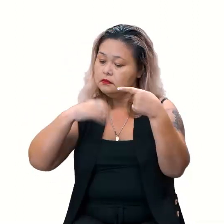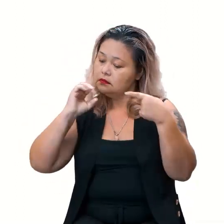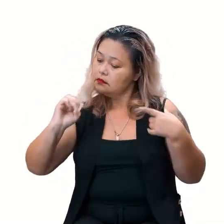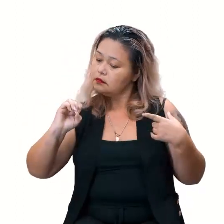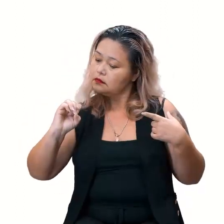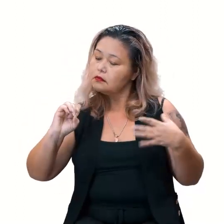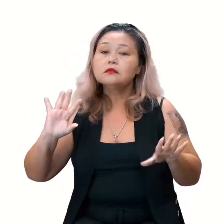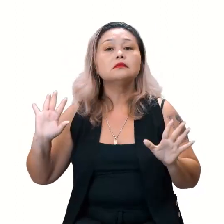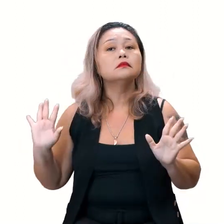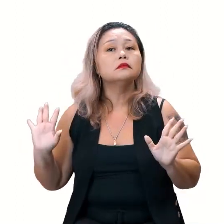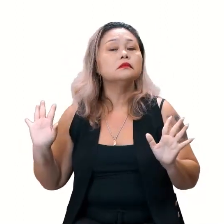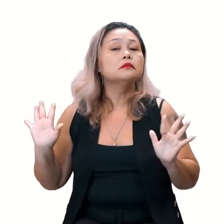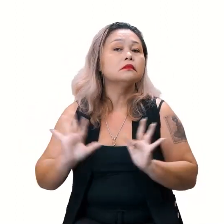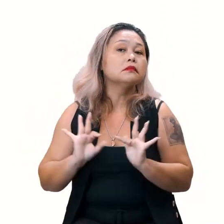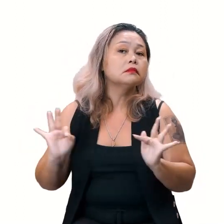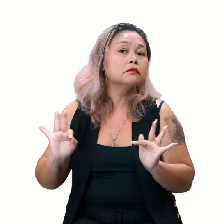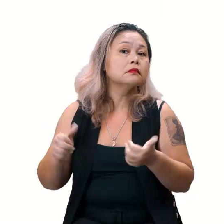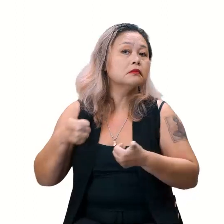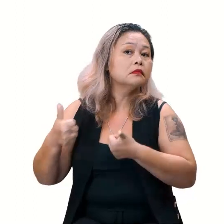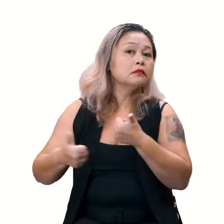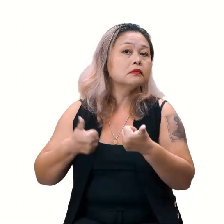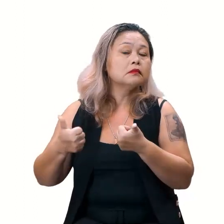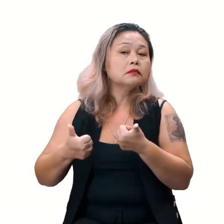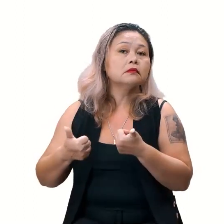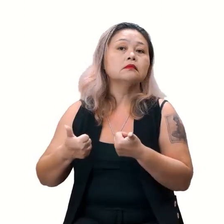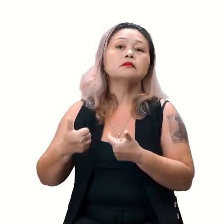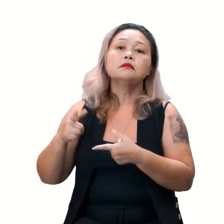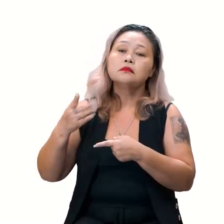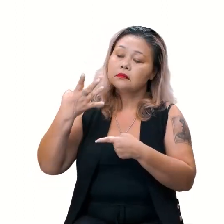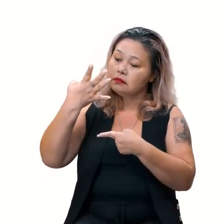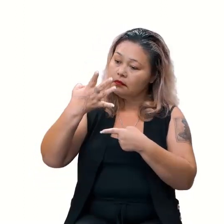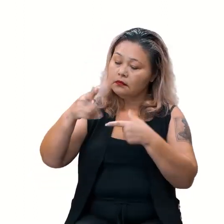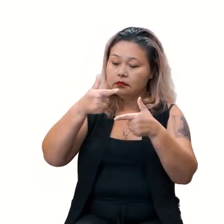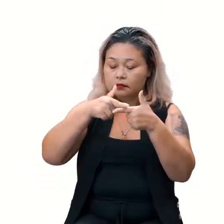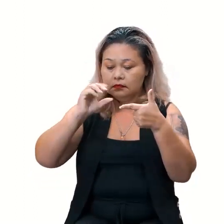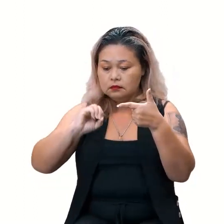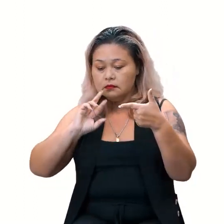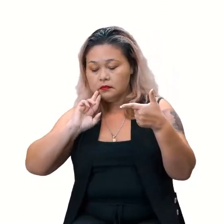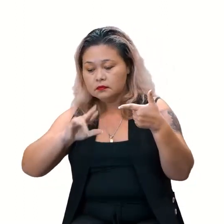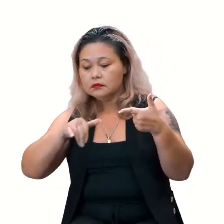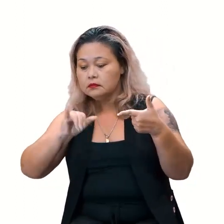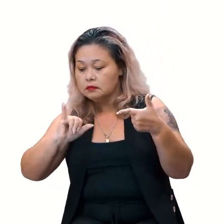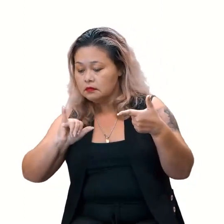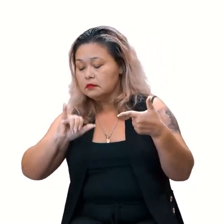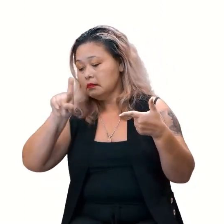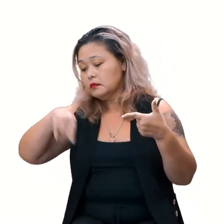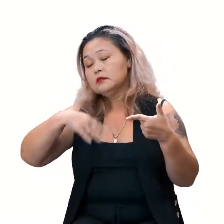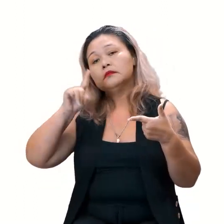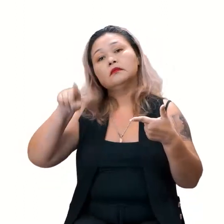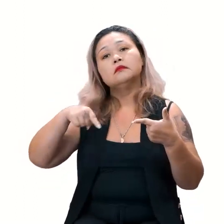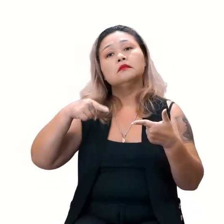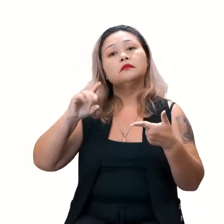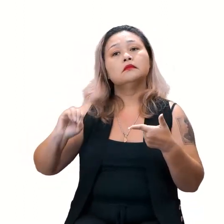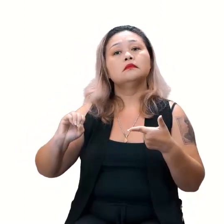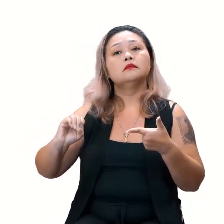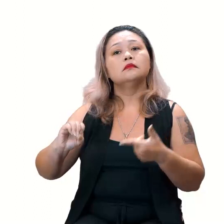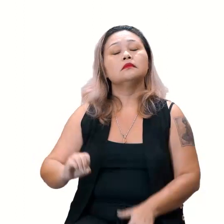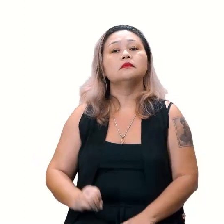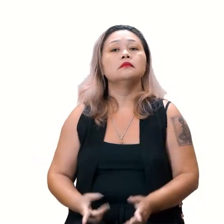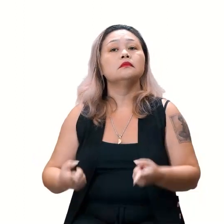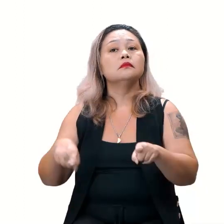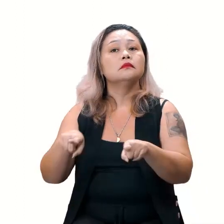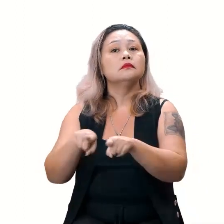Zero. Beleza. Então, quando a gente fizer 4 vezes zero, o resultado de y ou de f de x deu zero